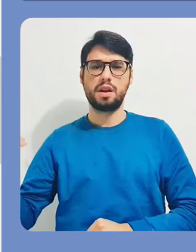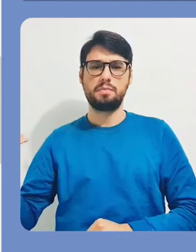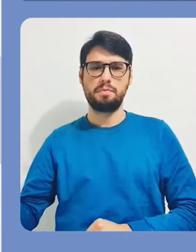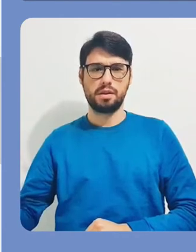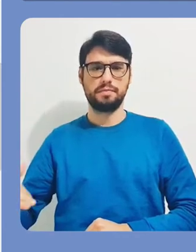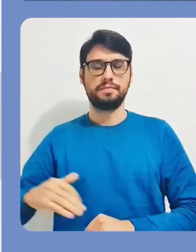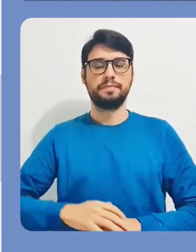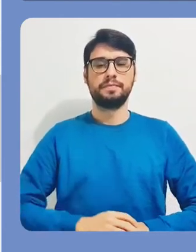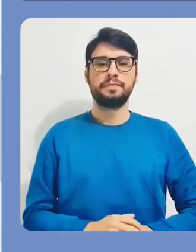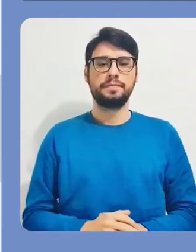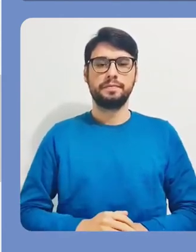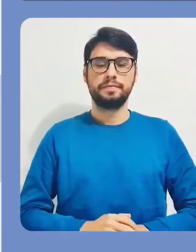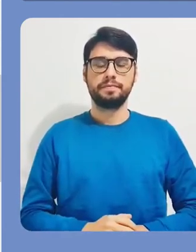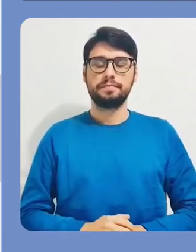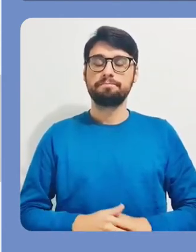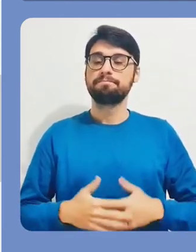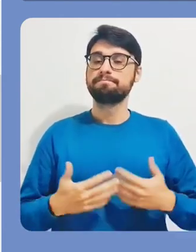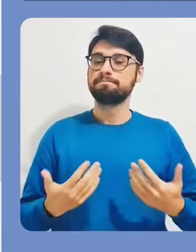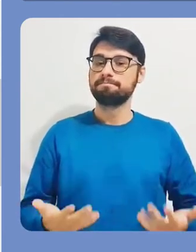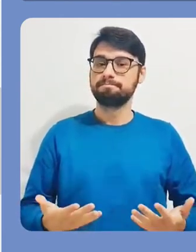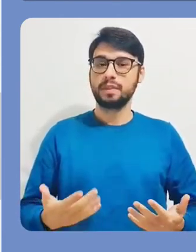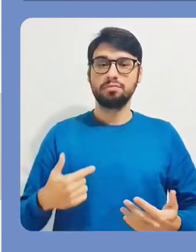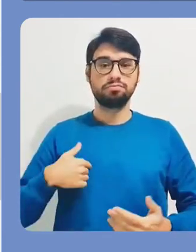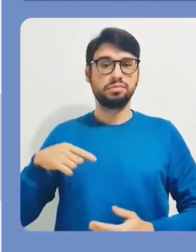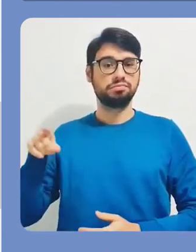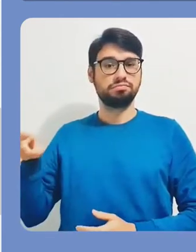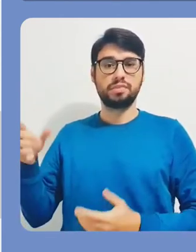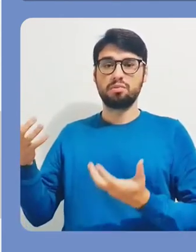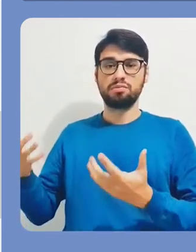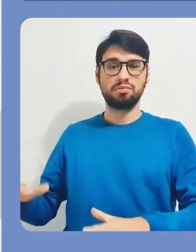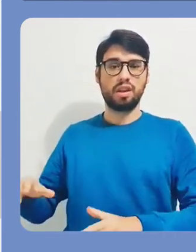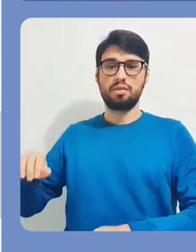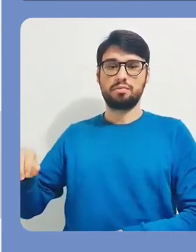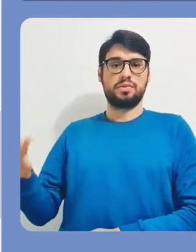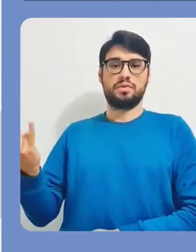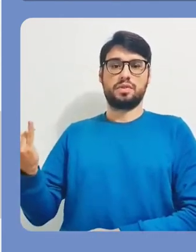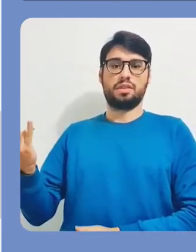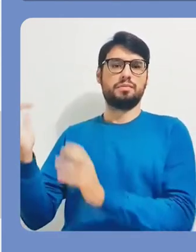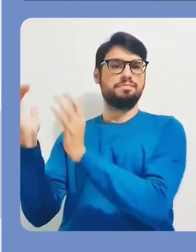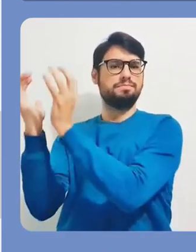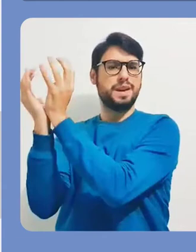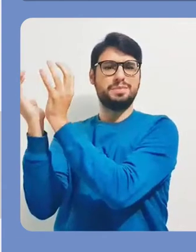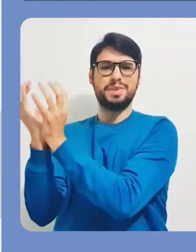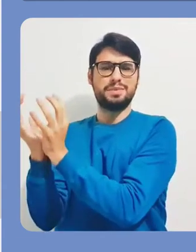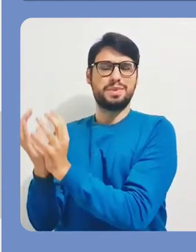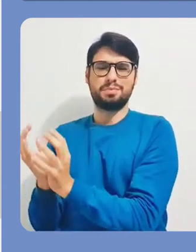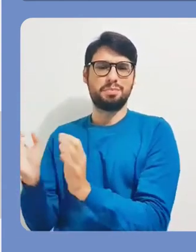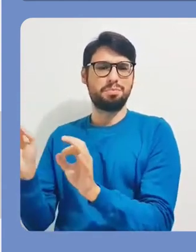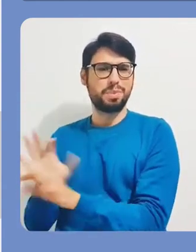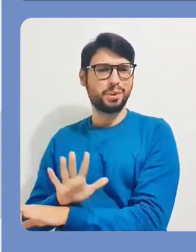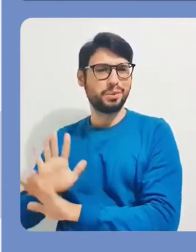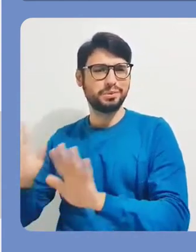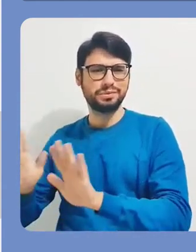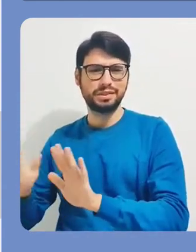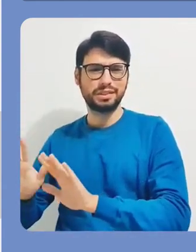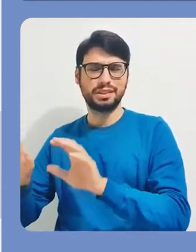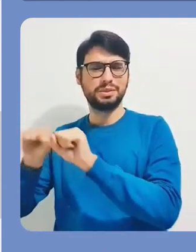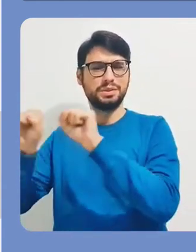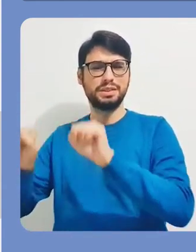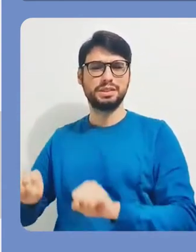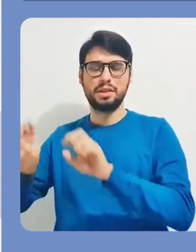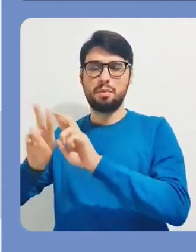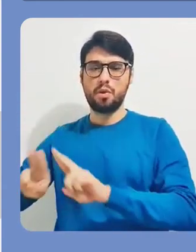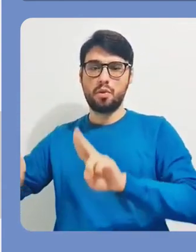Então aqui está, tópicos recentes, comentários, arquivos, categorias e metas. Então, a gente, como não vai